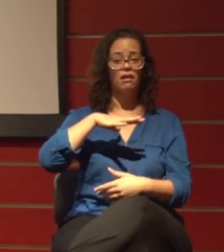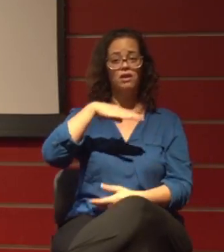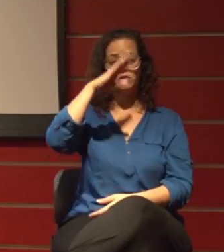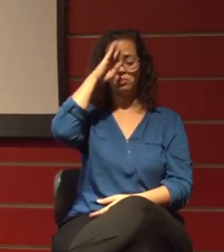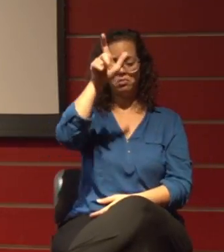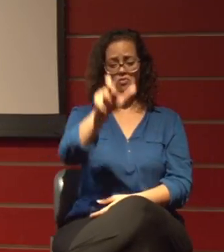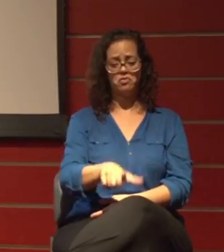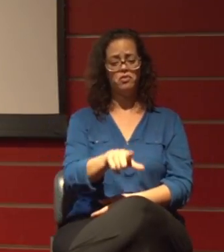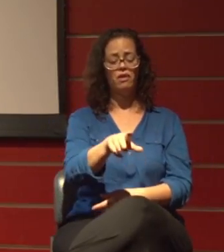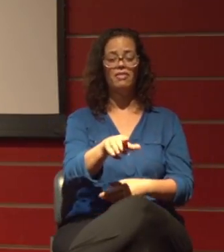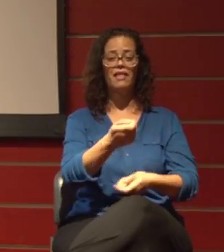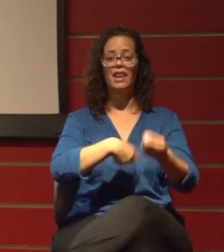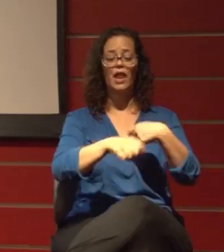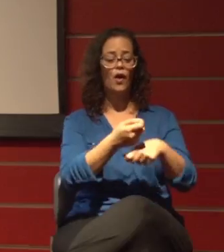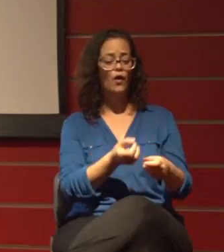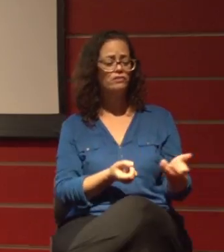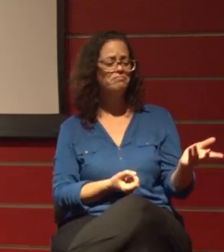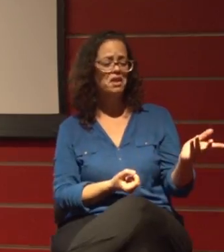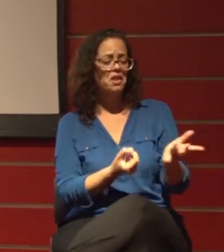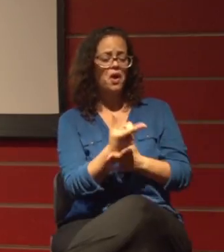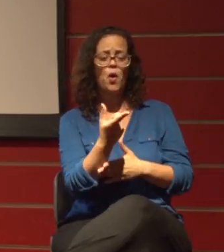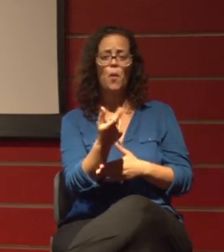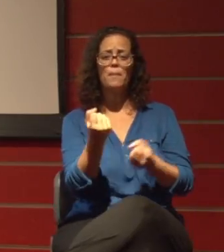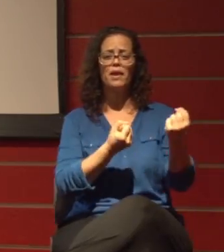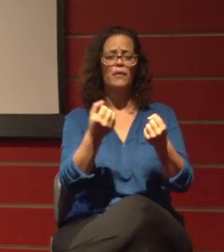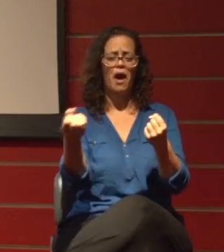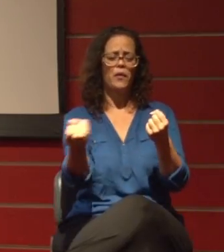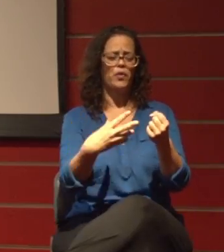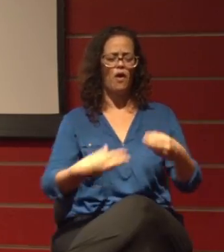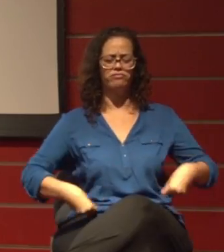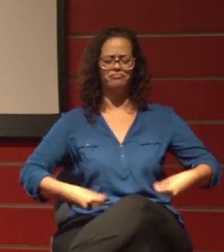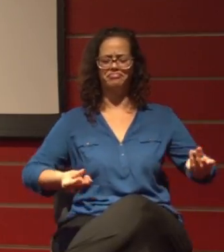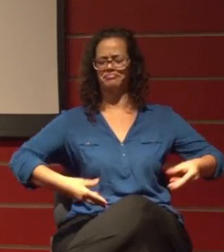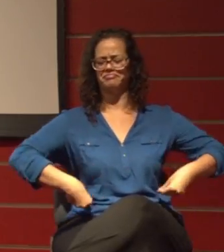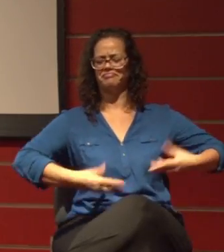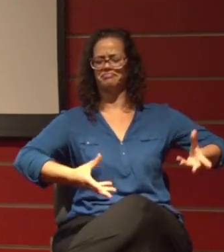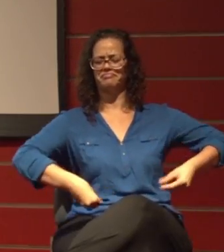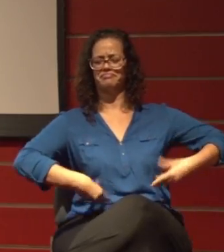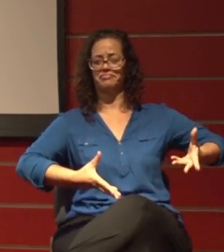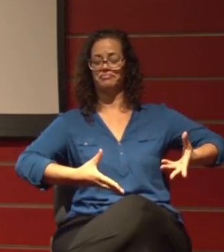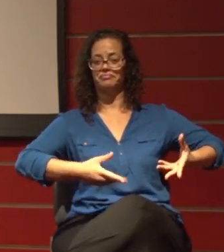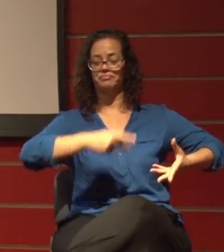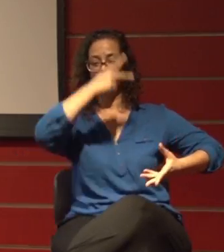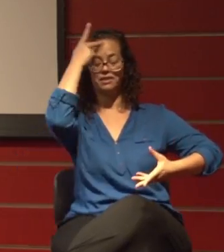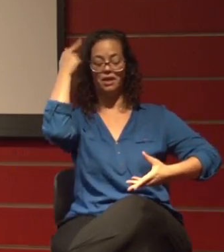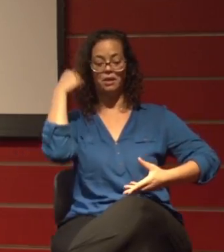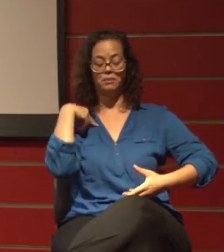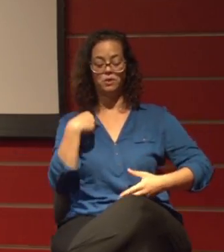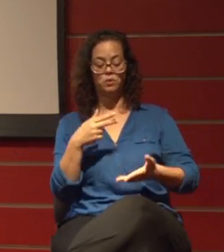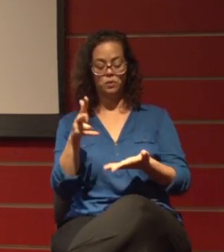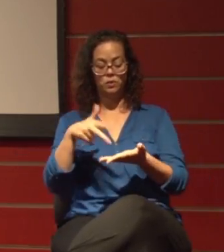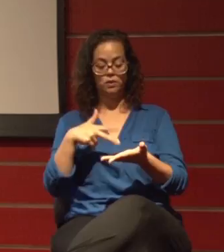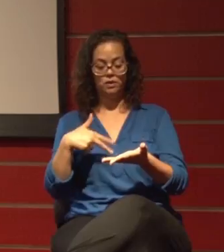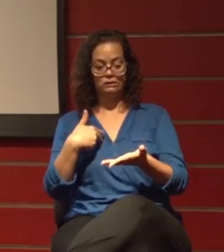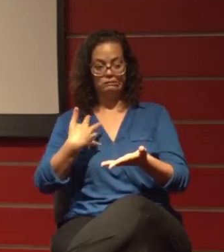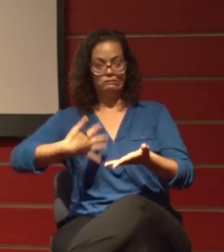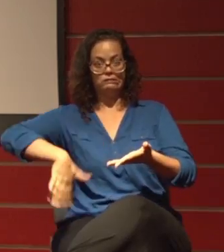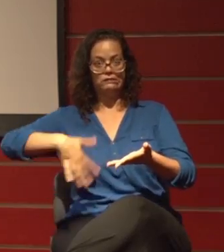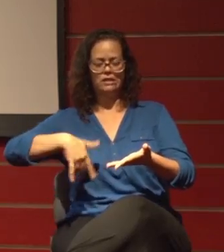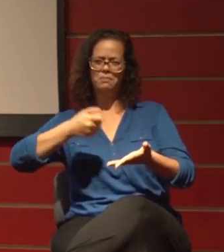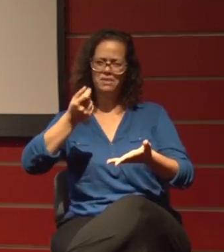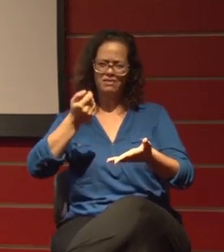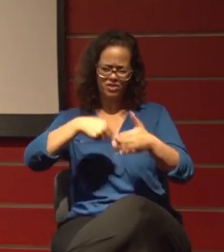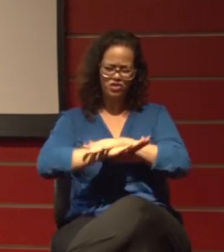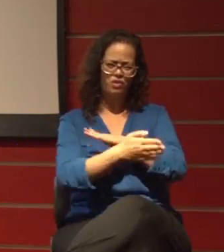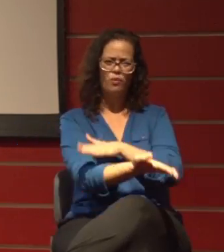comprando um carro novo gastando todas as economias dele né o quem tá vendo vai falar e vai dar merda né devia ter guardado